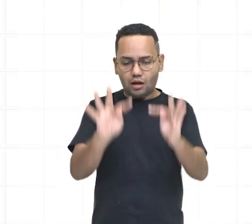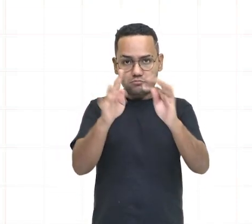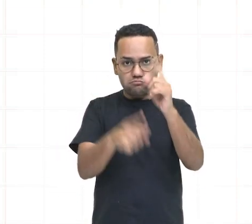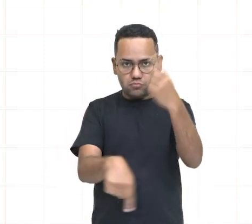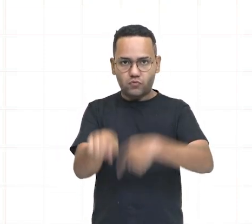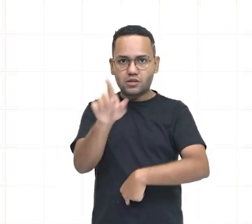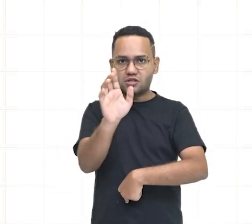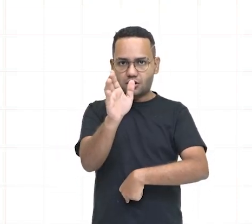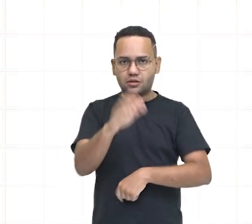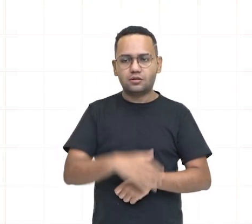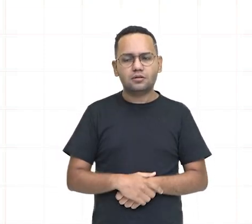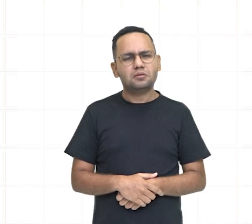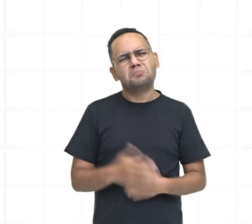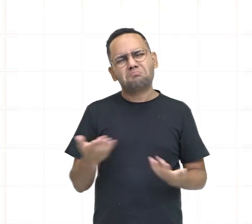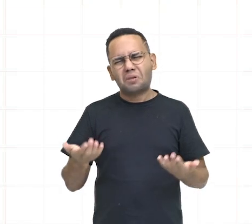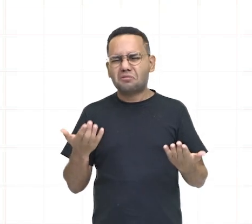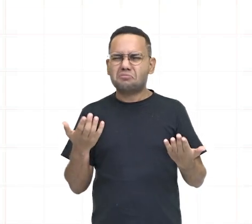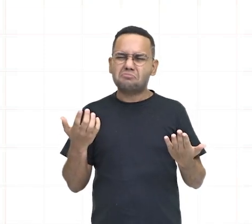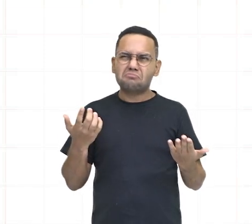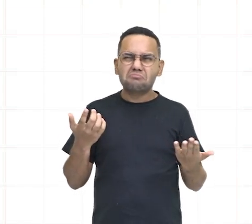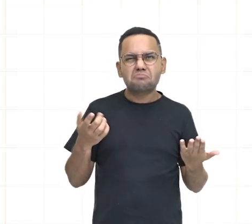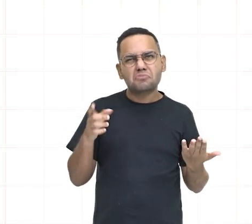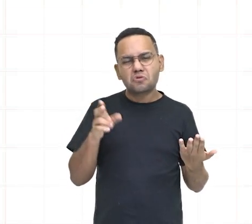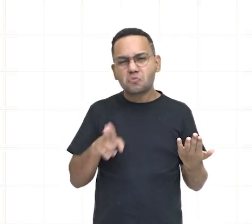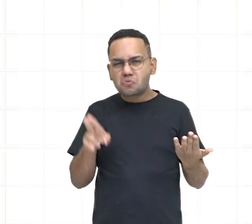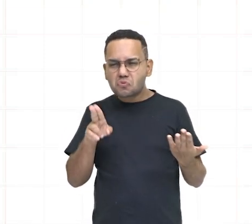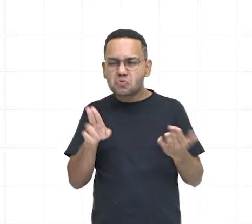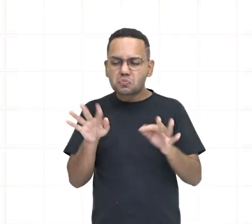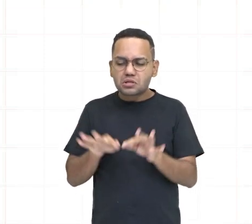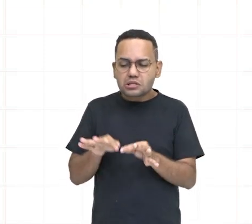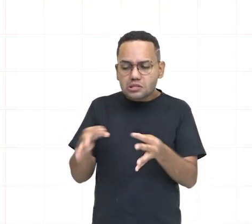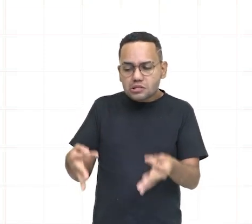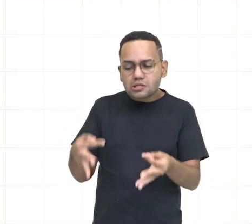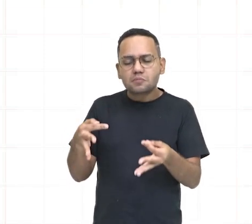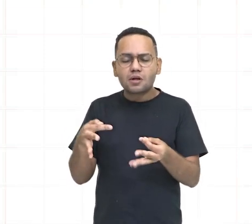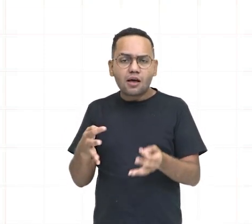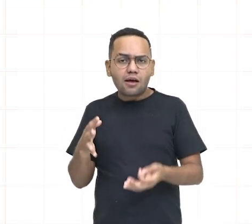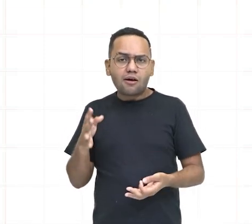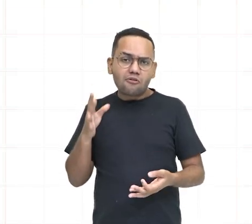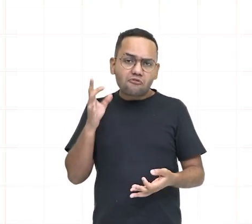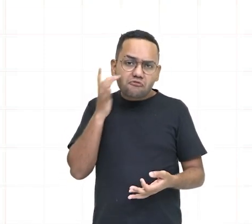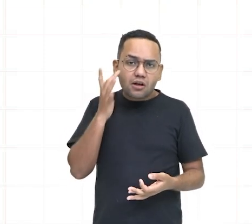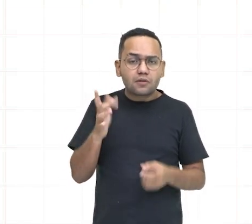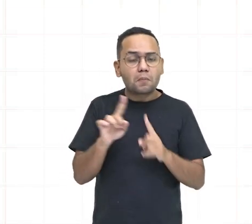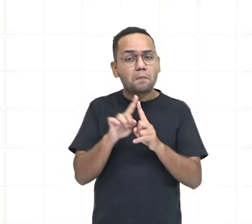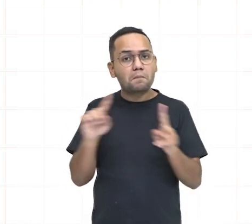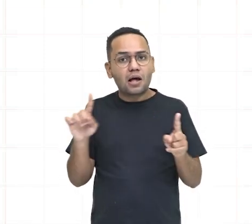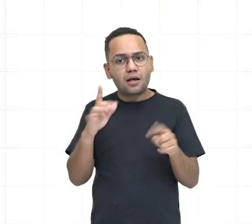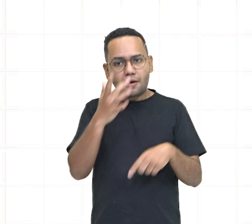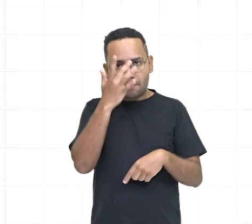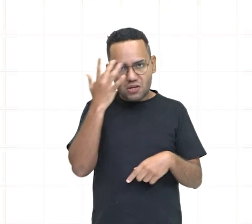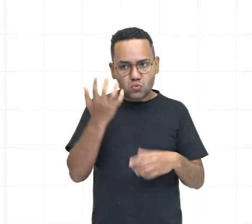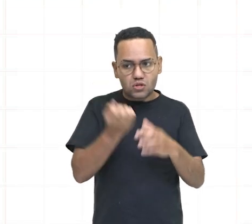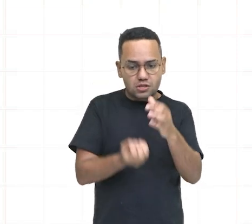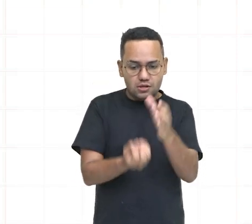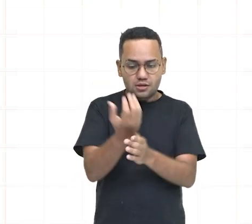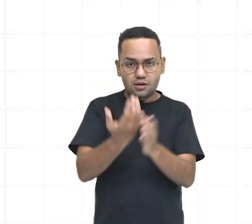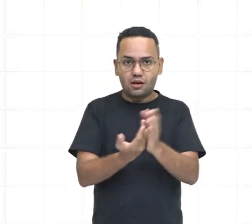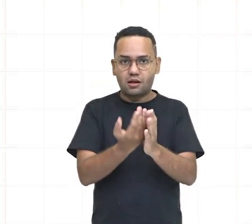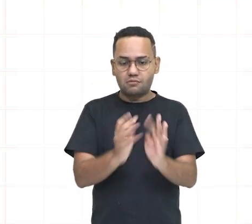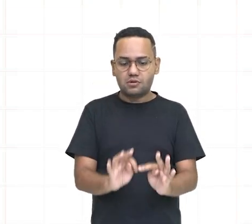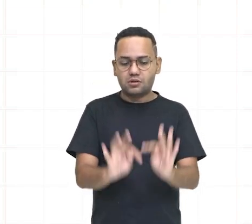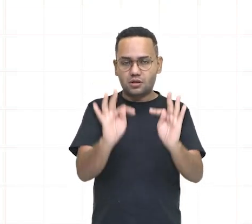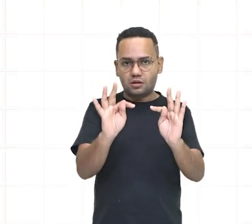que somos simples usuários isso seja simples de ser assimilado, mas os criadores dessas